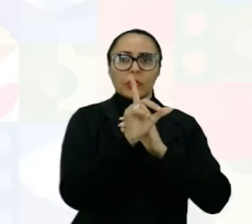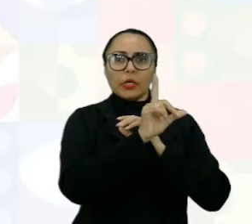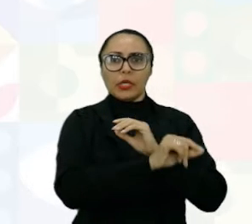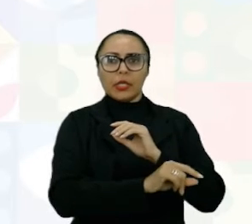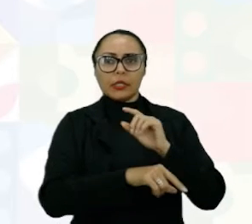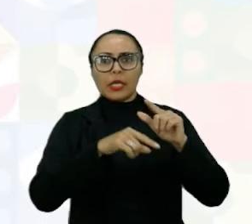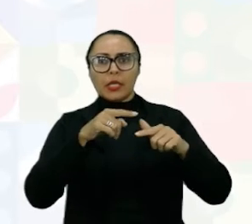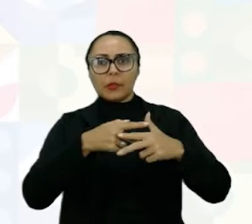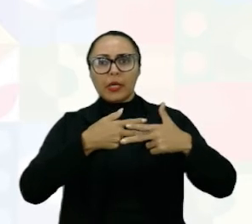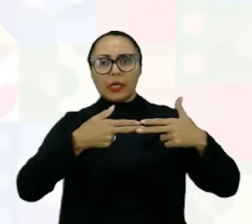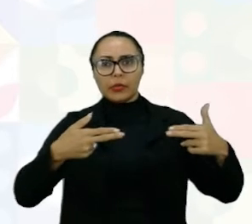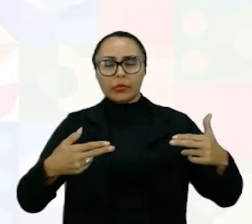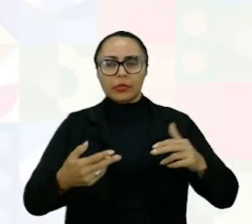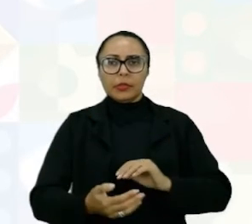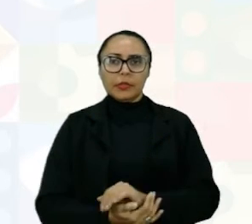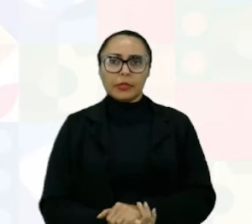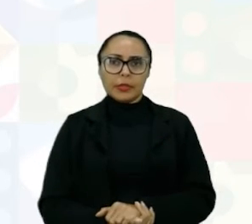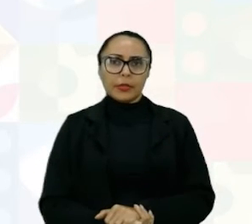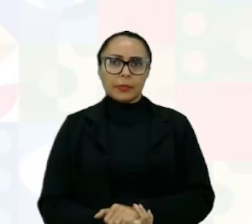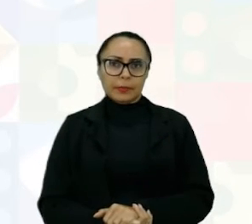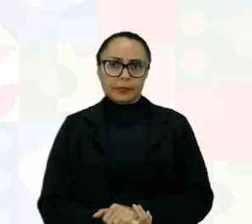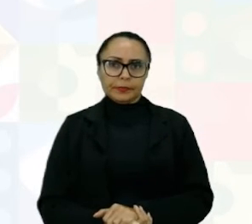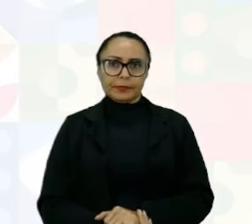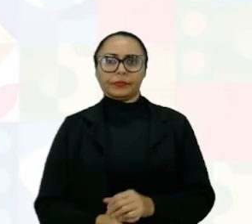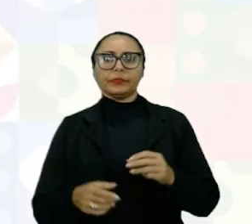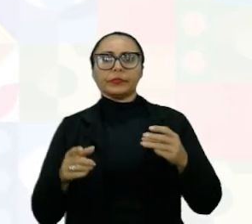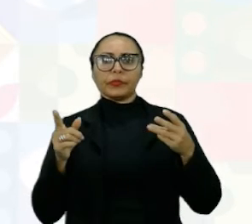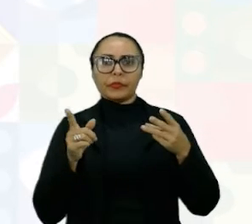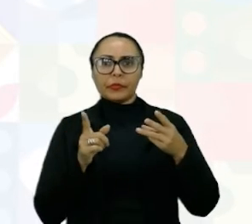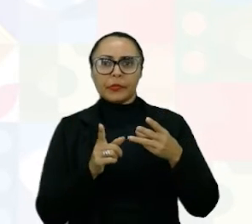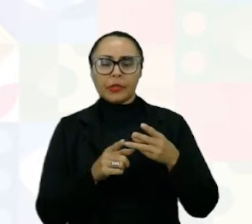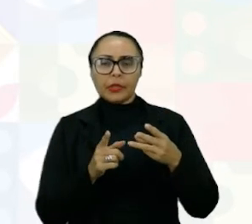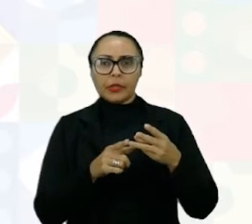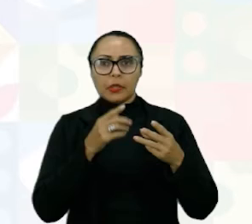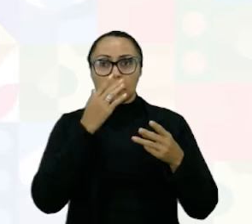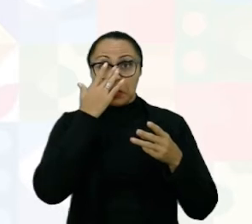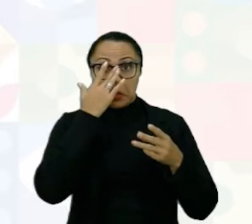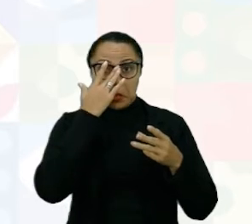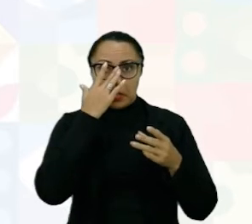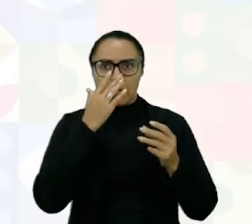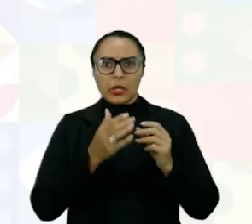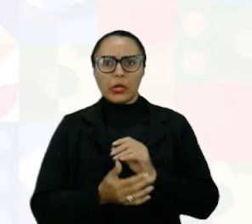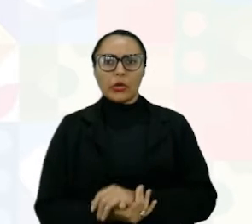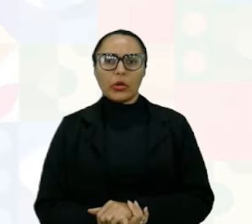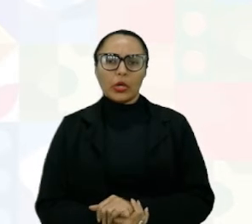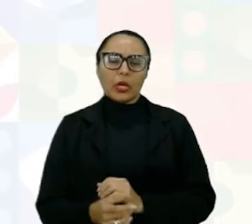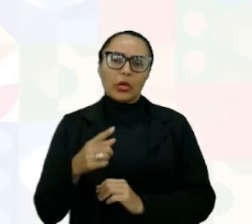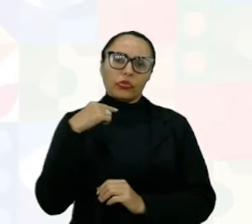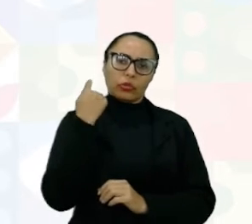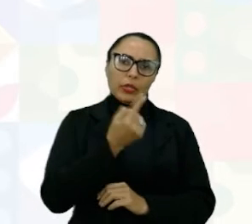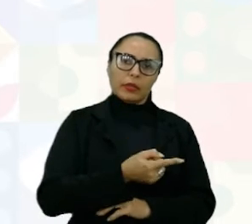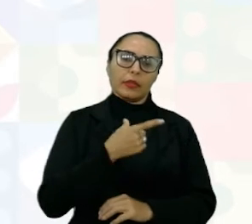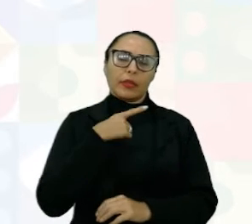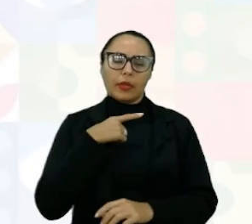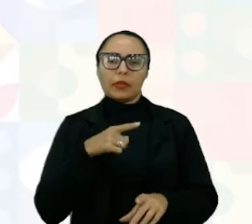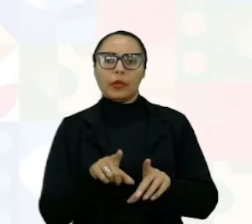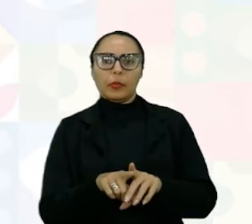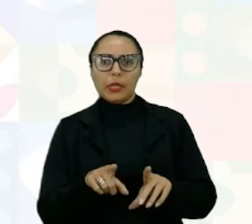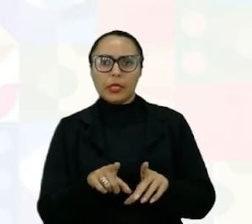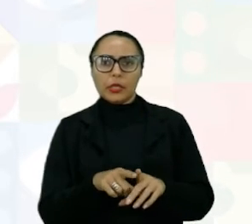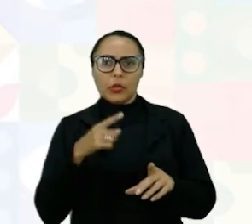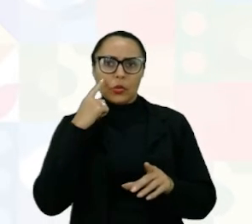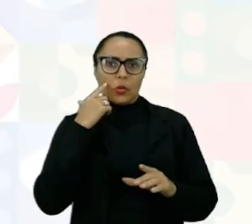outros. Já para ações preventivas, a gente tem o processo